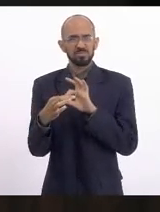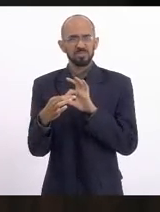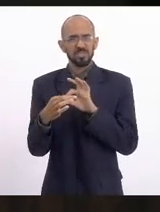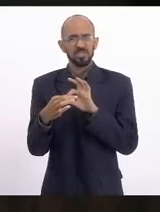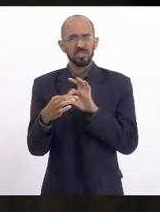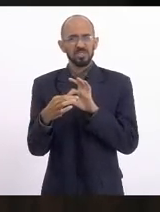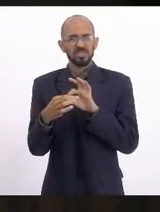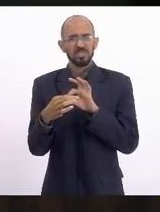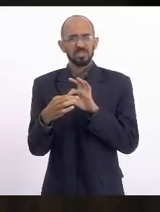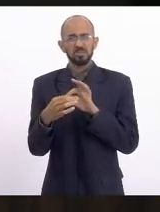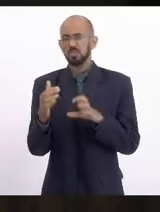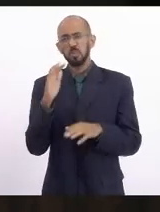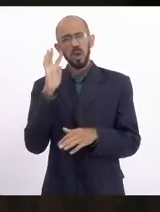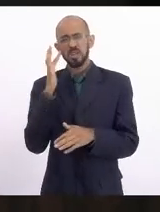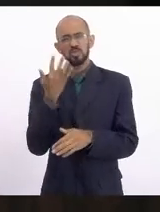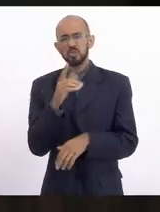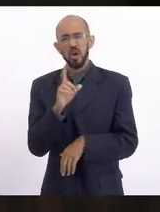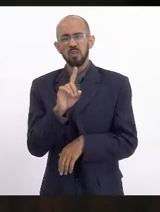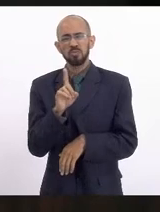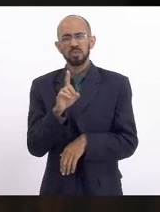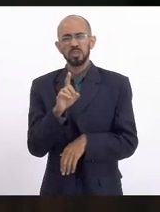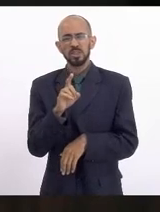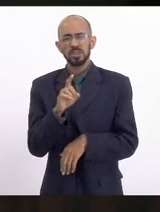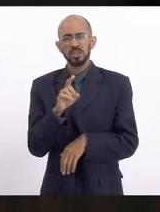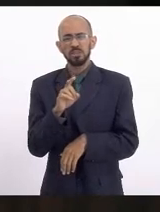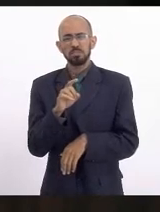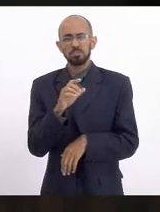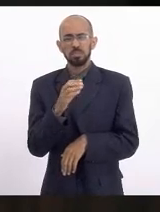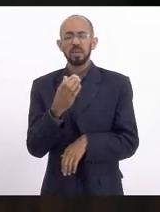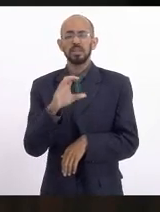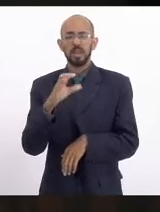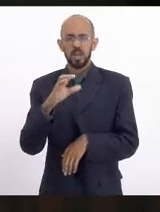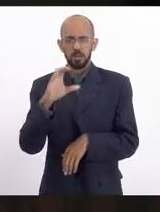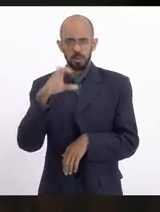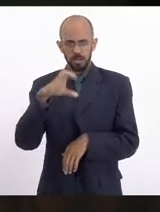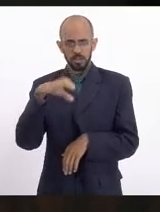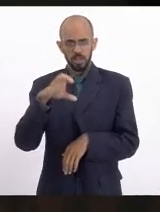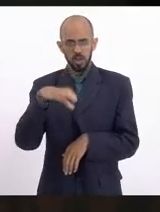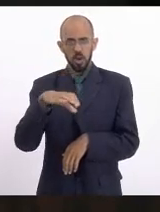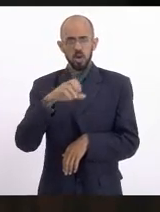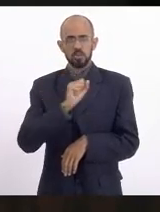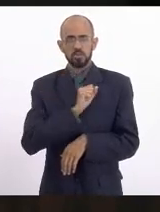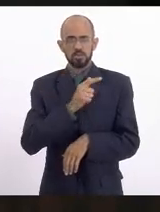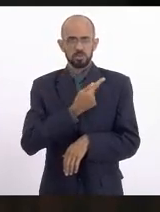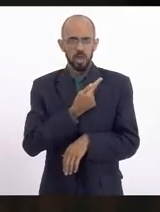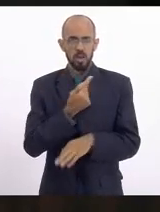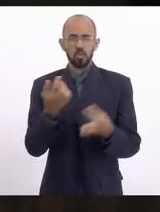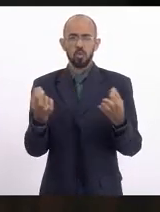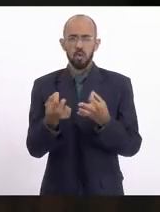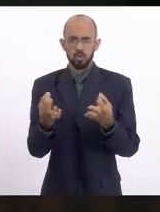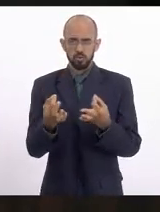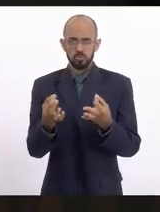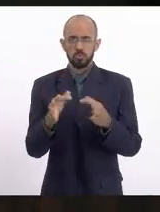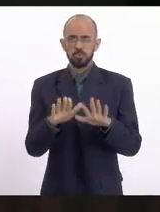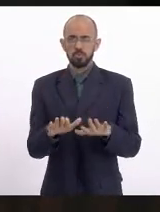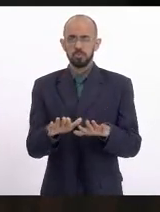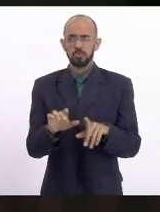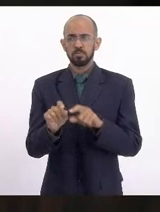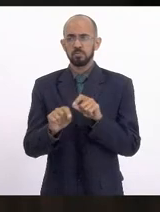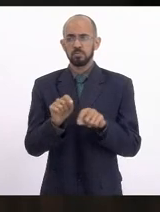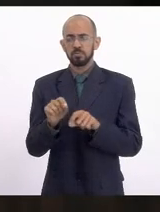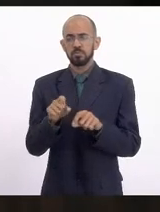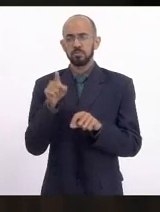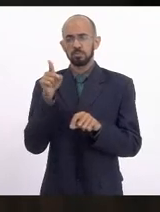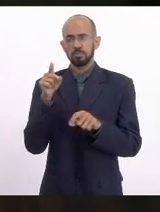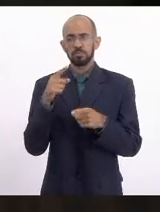Carochinha não resolve nada metrô metrô para Niterói para São Gonçalo ótimo porque porque ele tá do Anderson não é